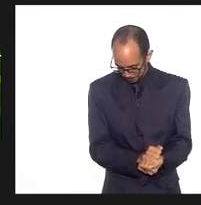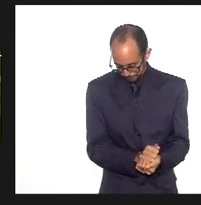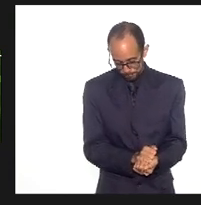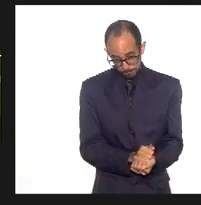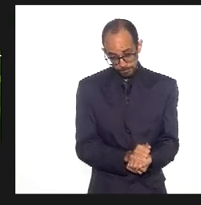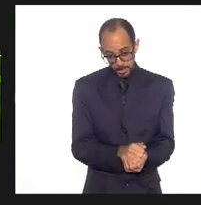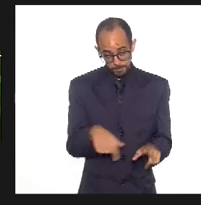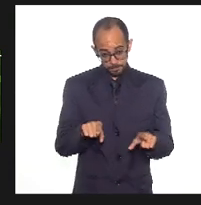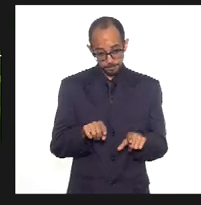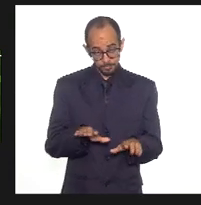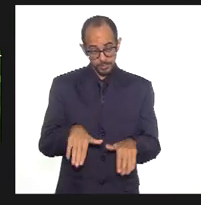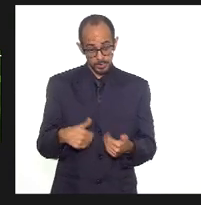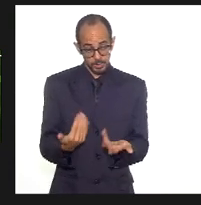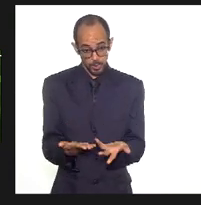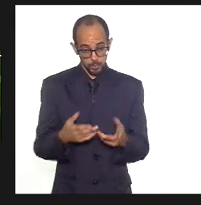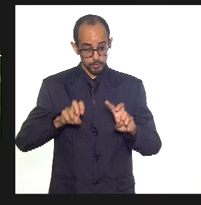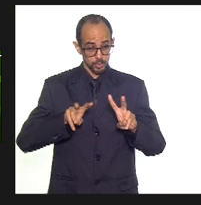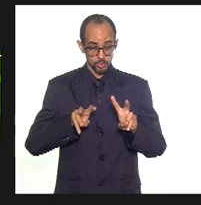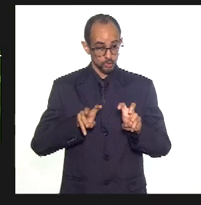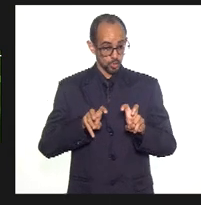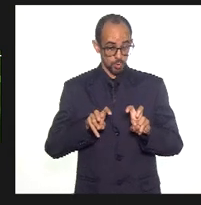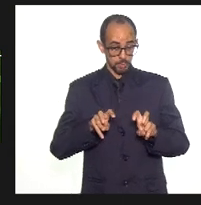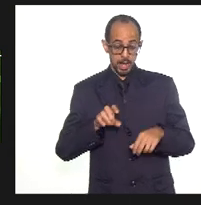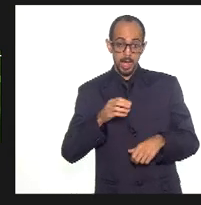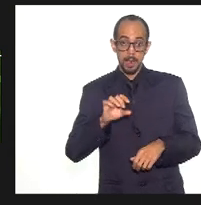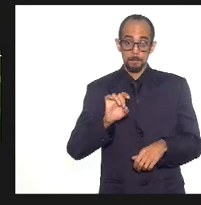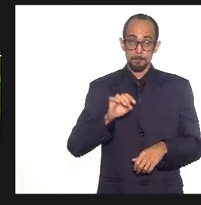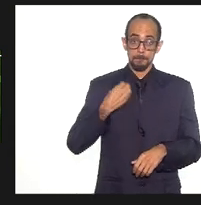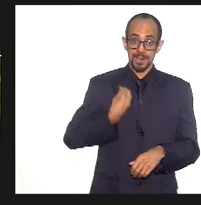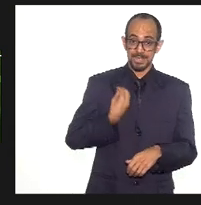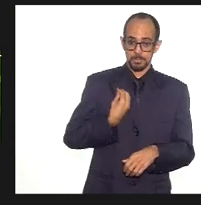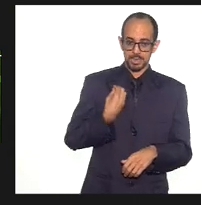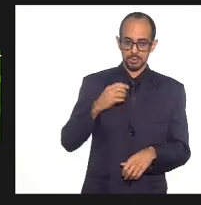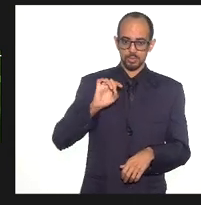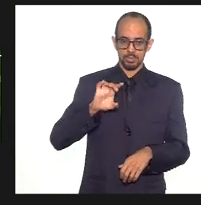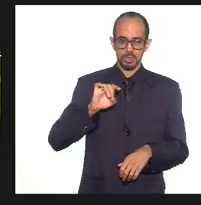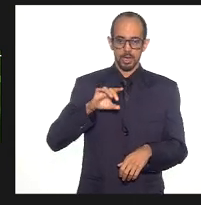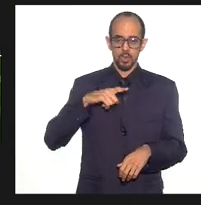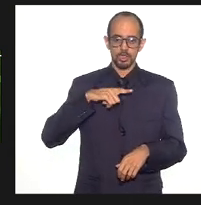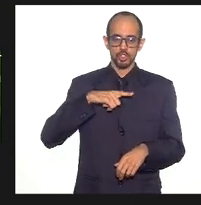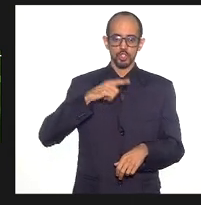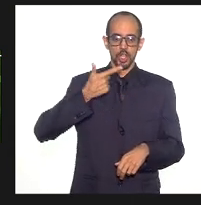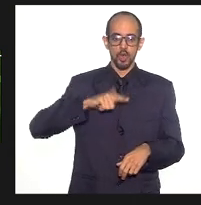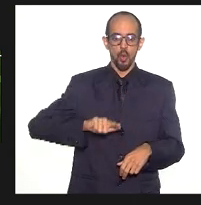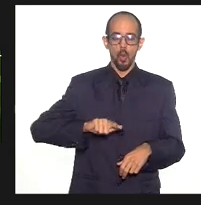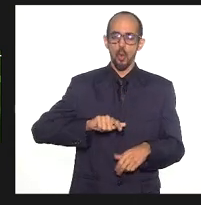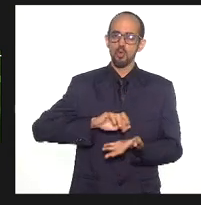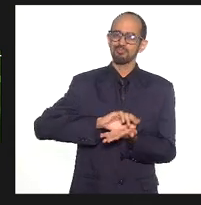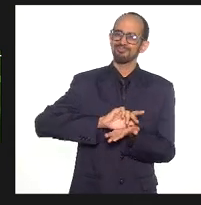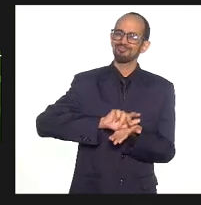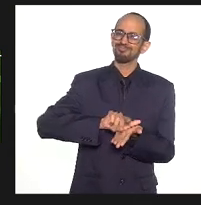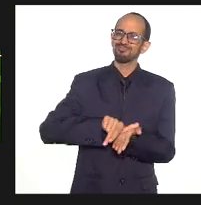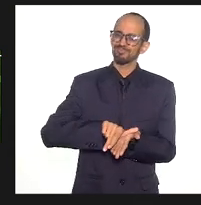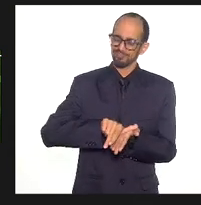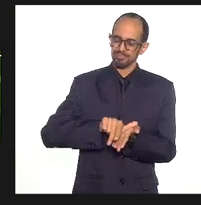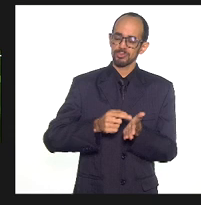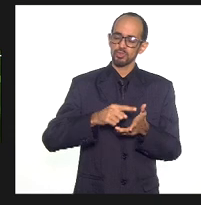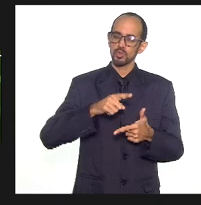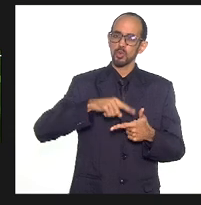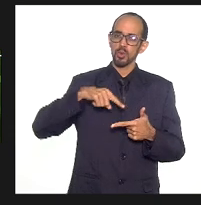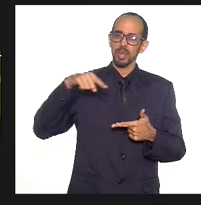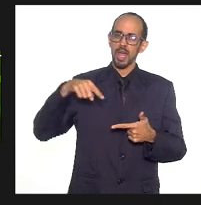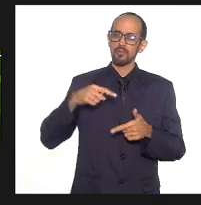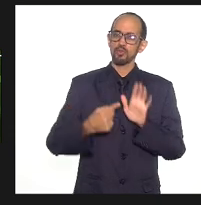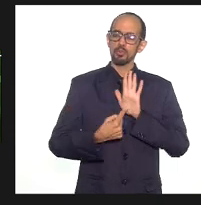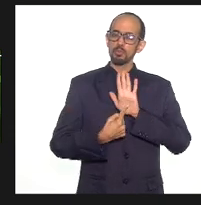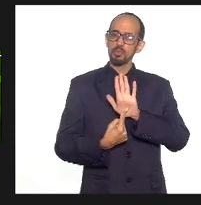Já com relação à participação especial, nós temos aqui outras variáveis e o gráfico mostra